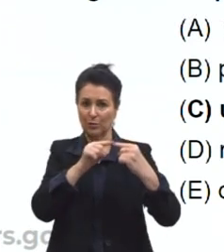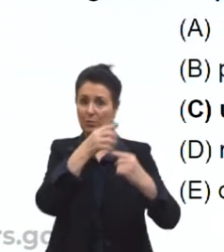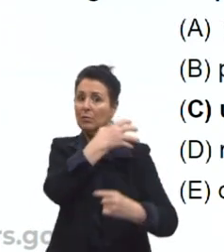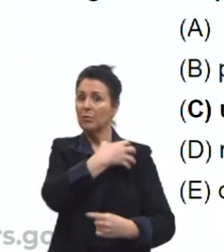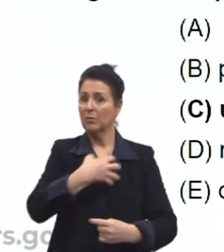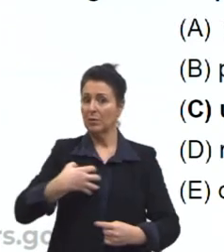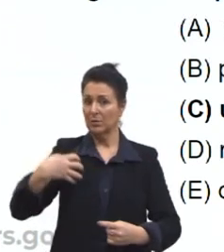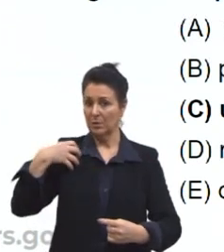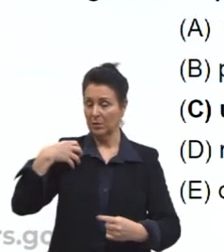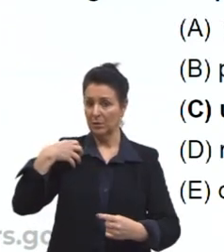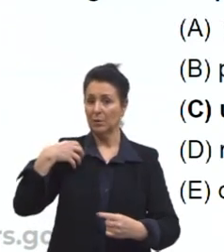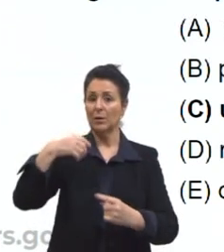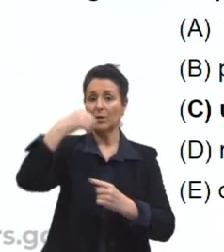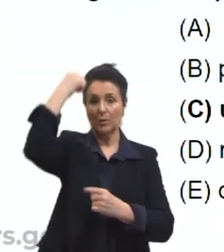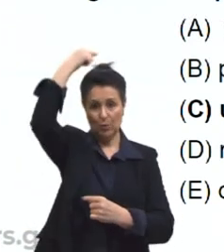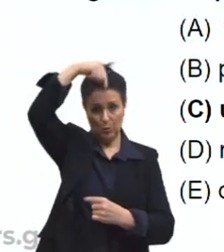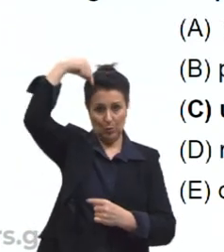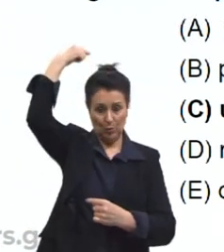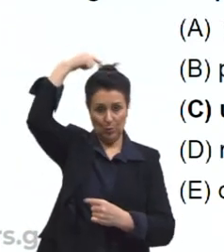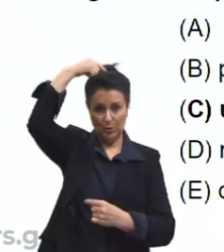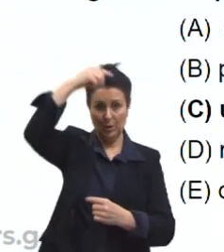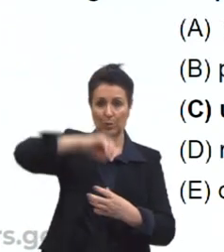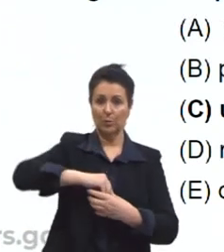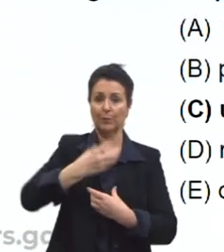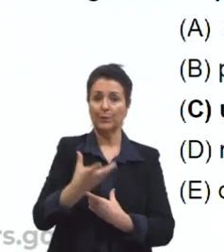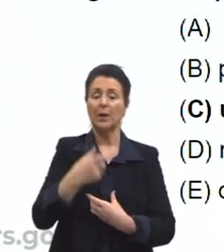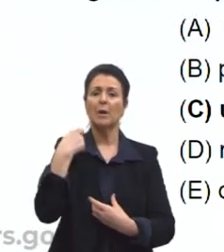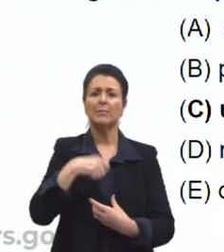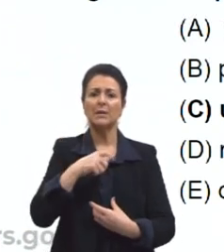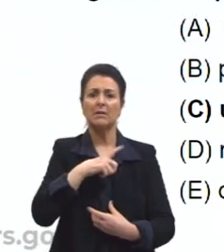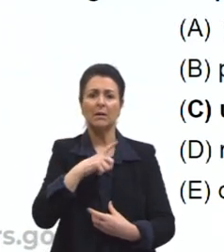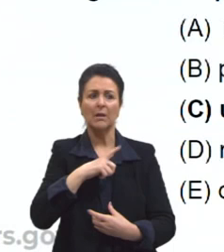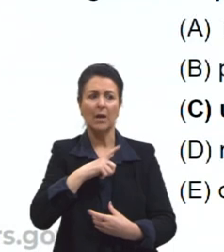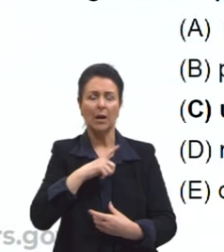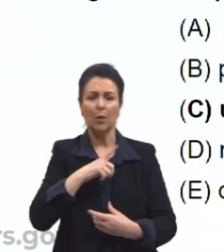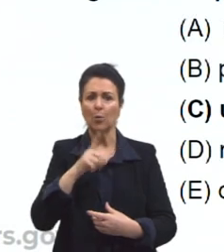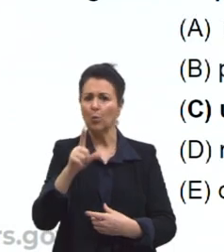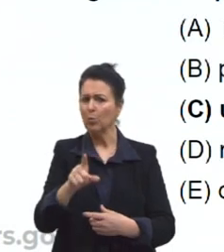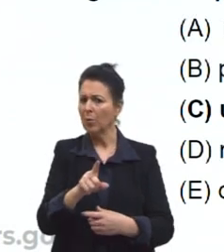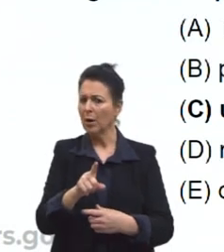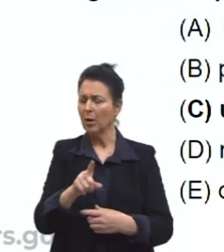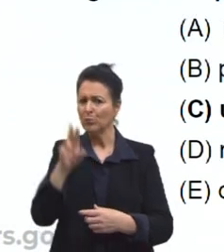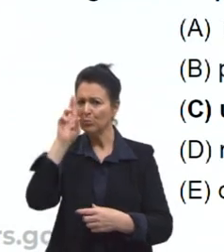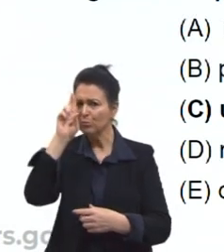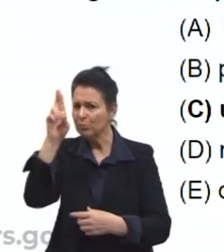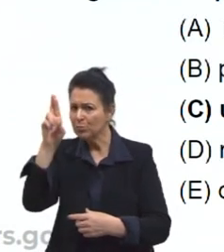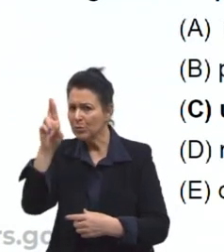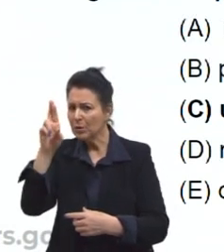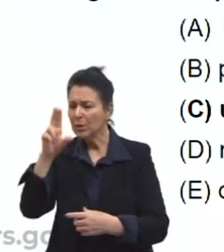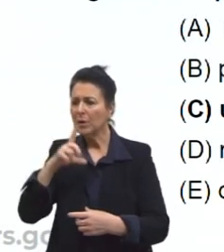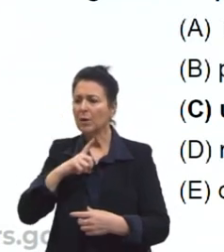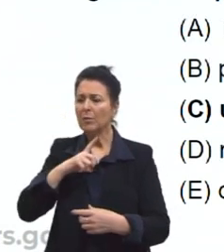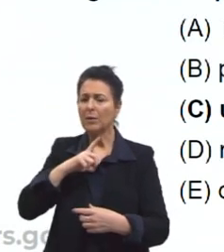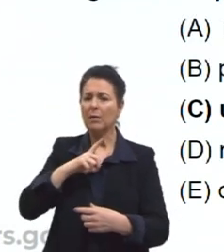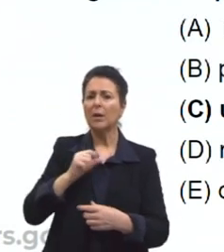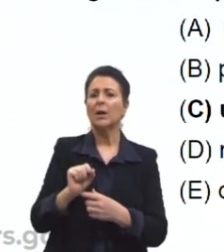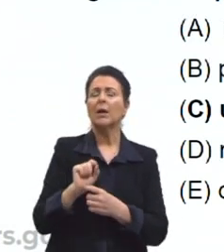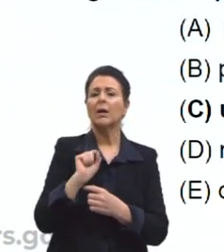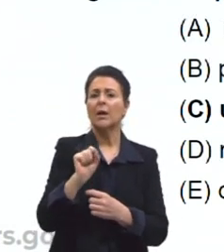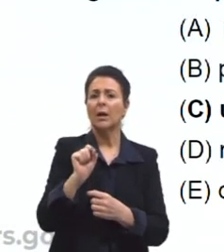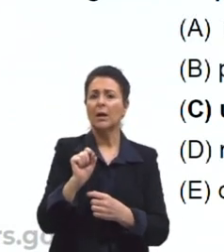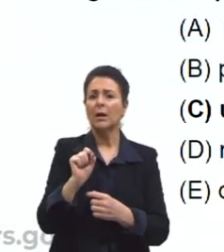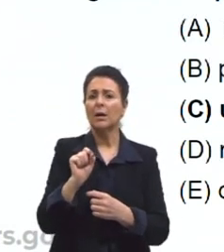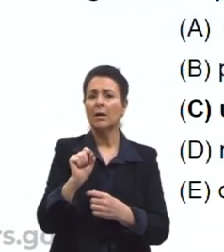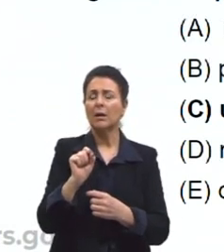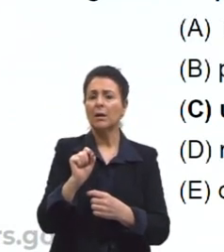Aristóteles e Santo Tomás de Aquino é preciso haver algum dirigente pelo qual se atinja diretamente o